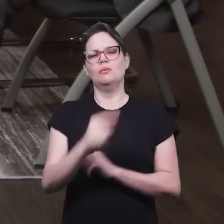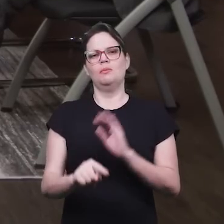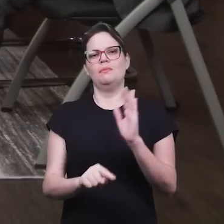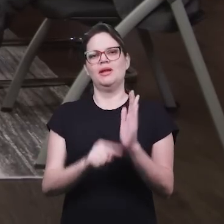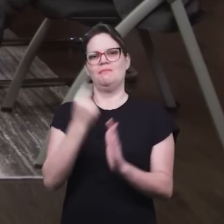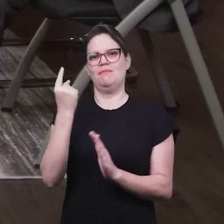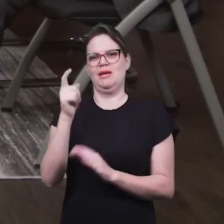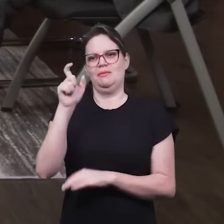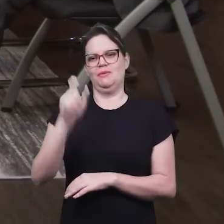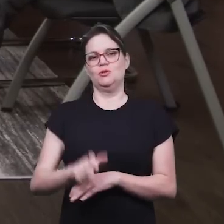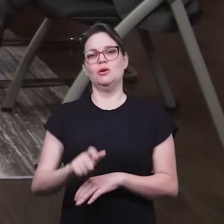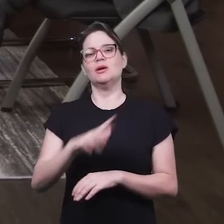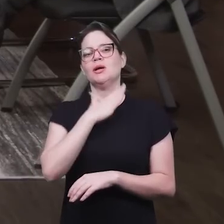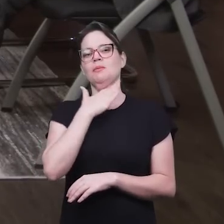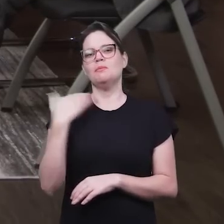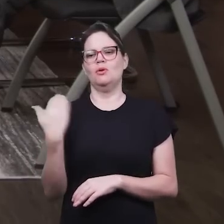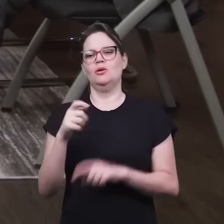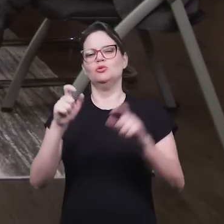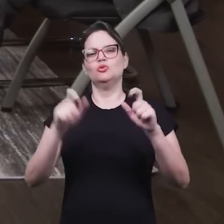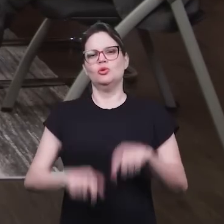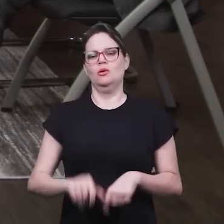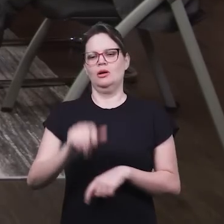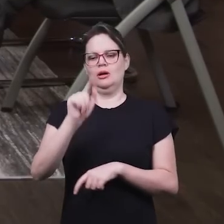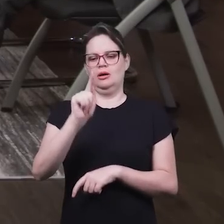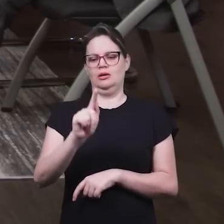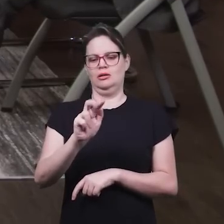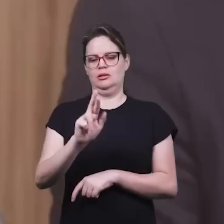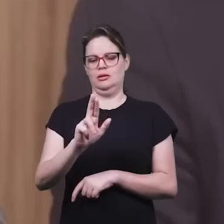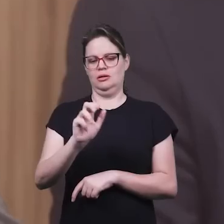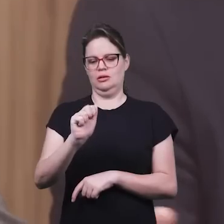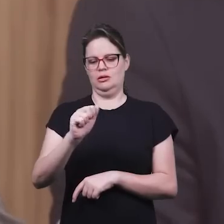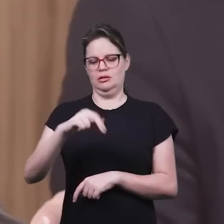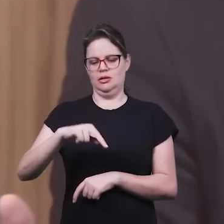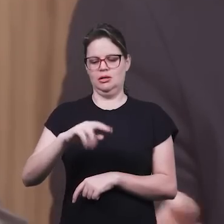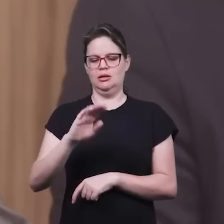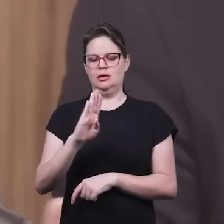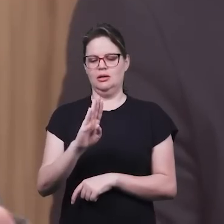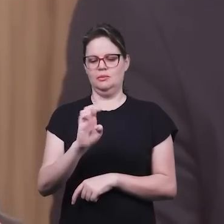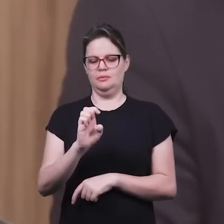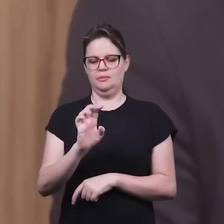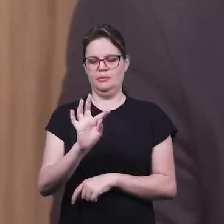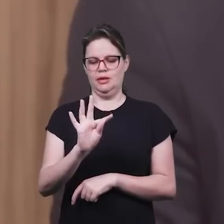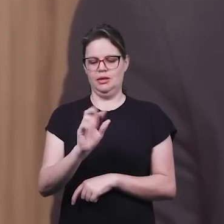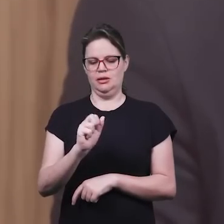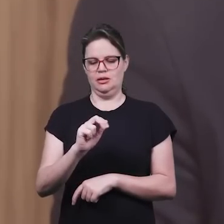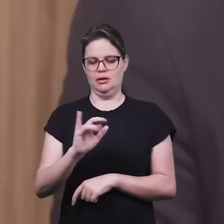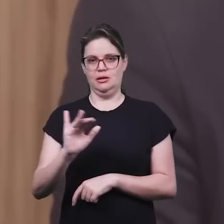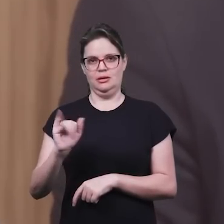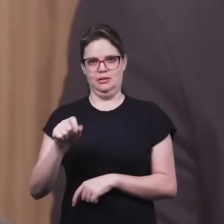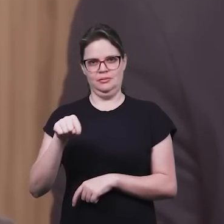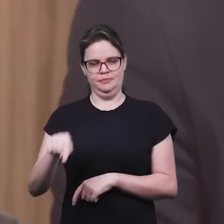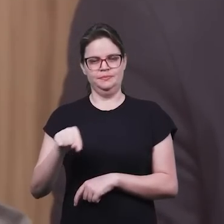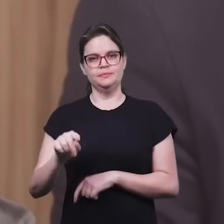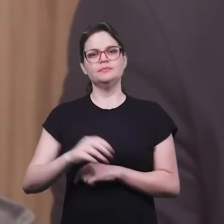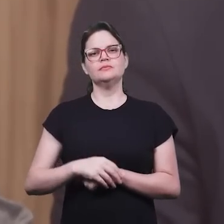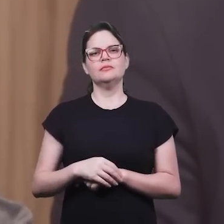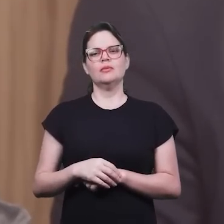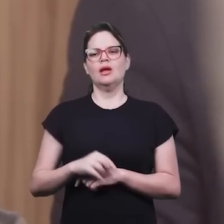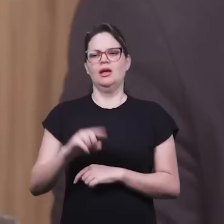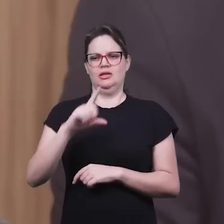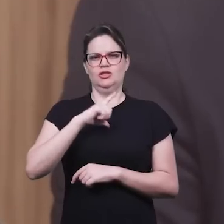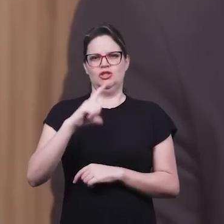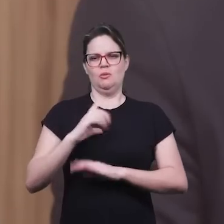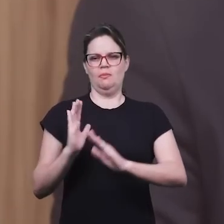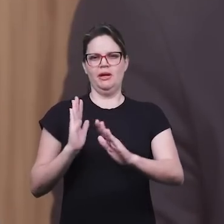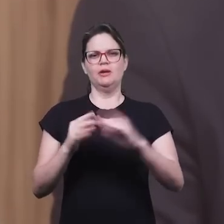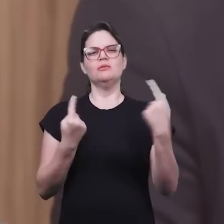da Grã-Bretanha. Ele, naquela época, Diocleciano era um dos imperadores, era uma das últimas